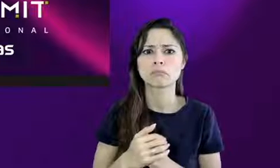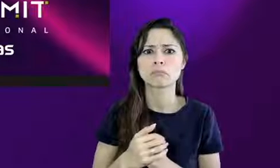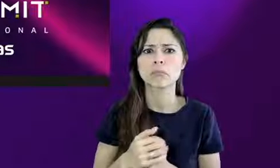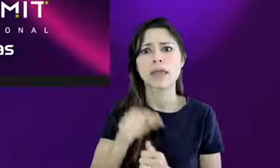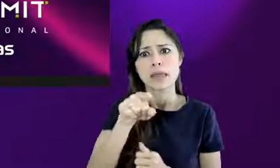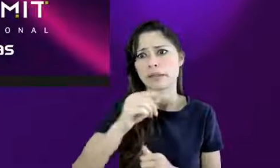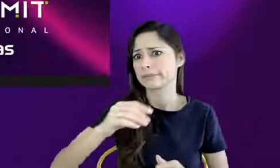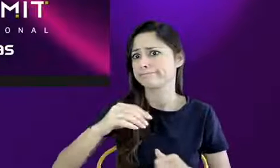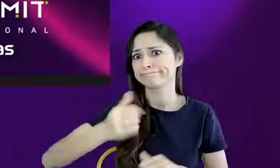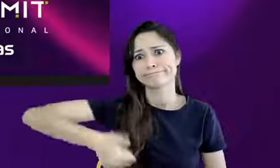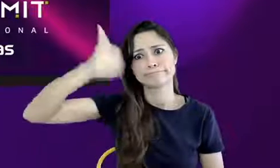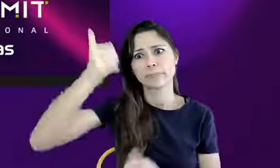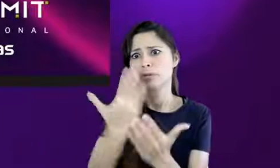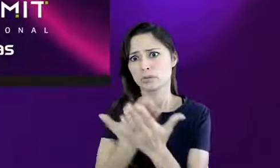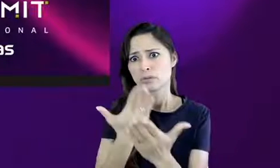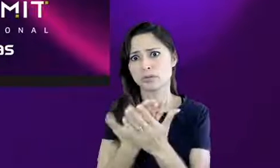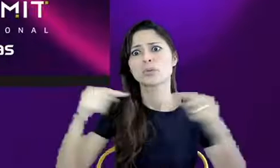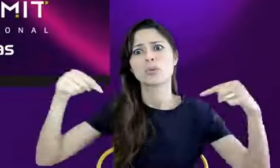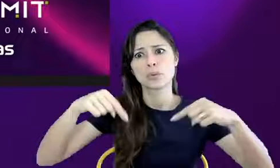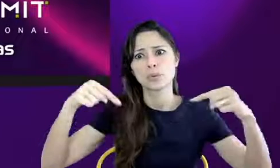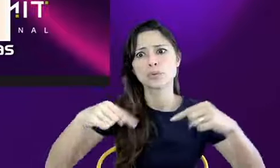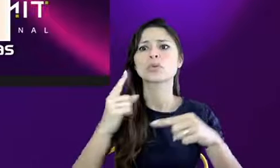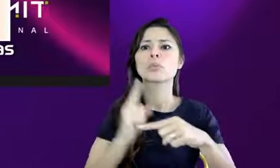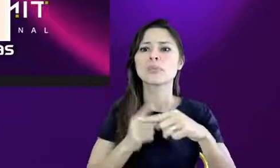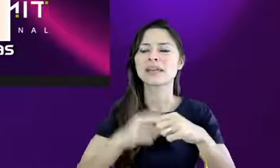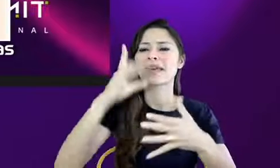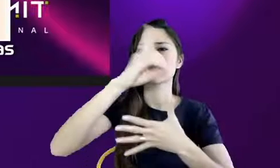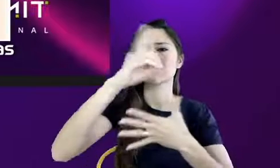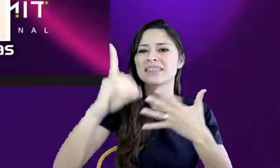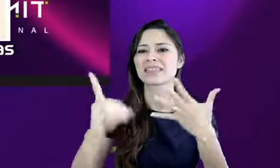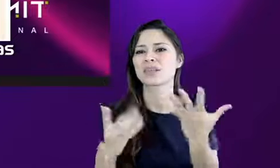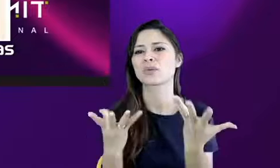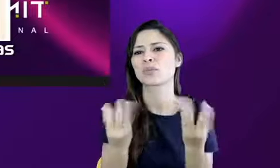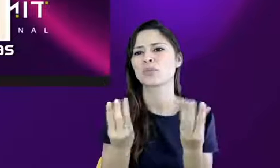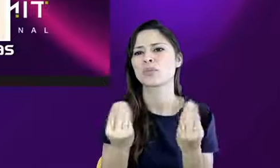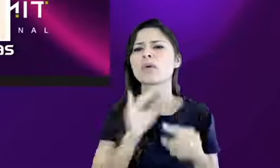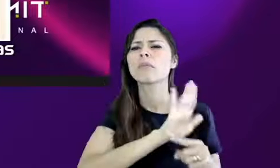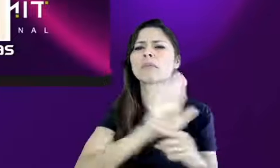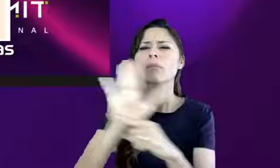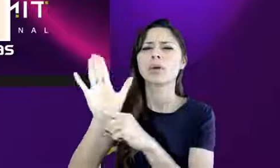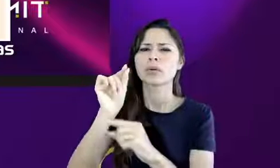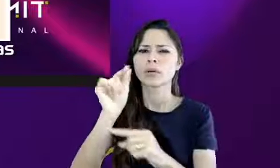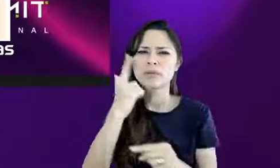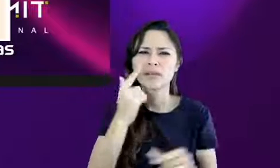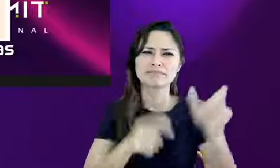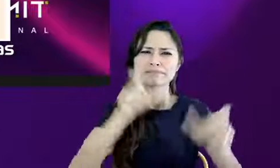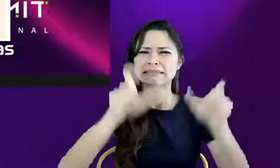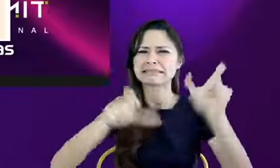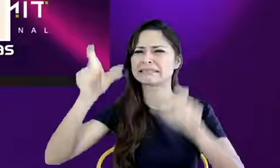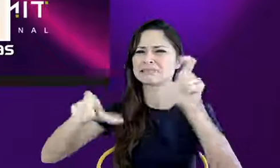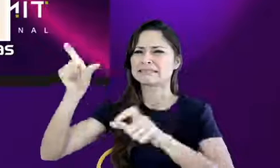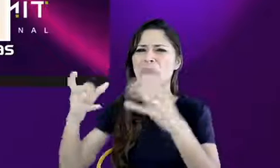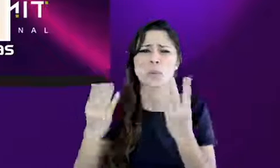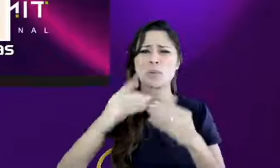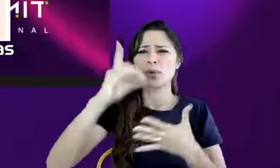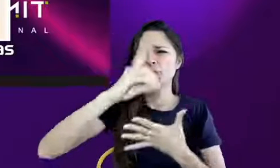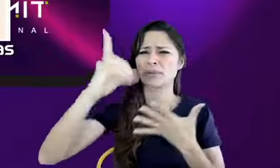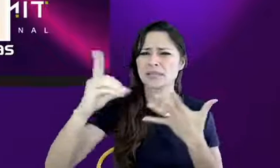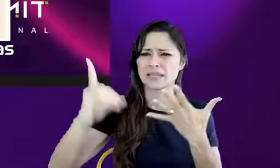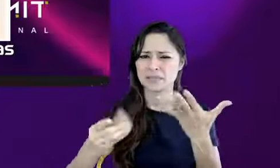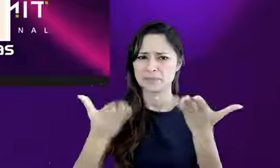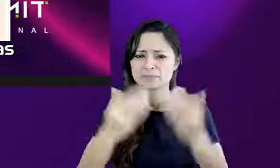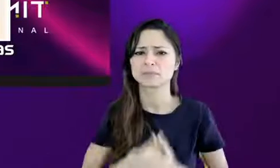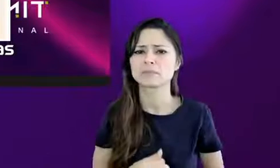que nós temos atualmente, né, que engloba o maior número de dados, ele mostrou, aqui tem um grande número de dados aqui no slide,